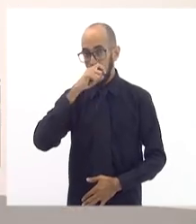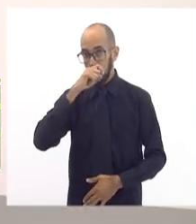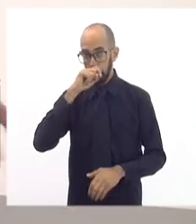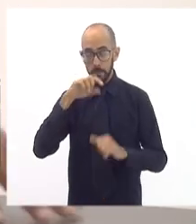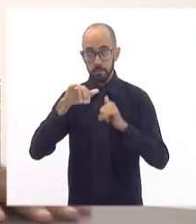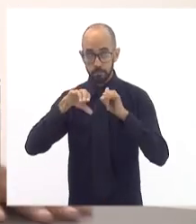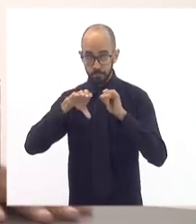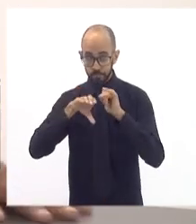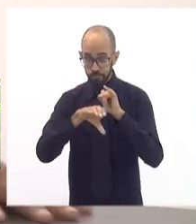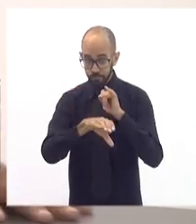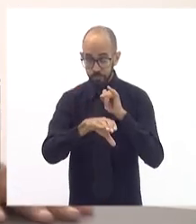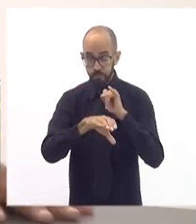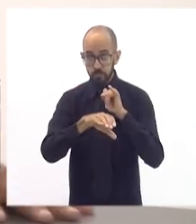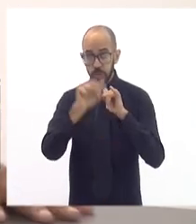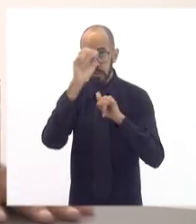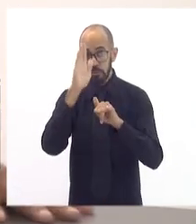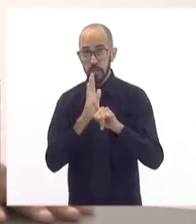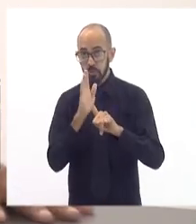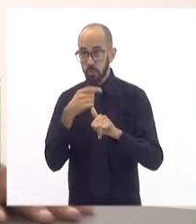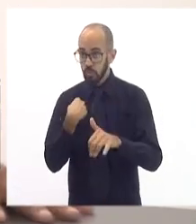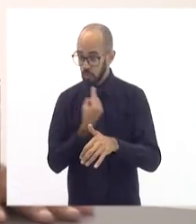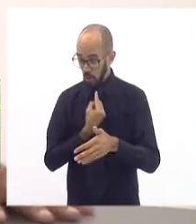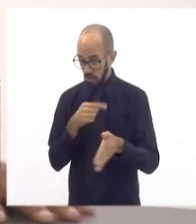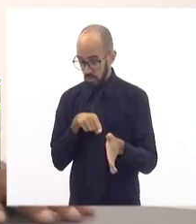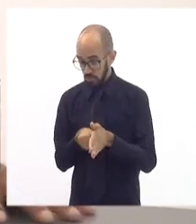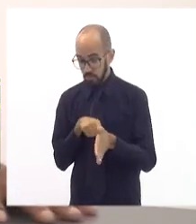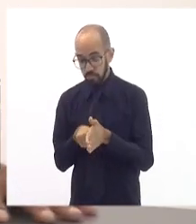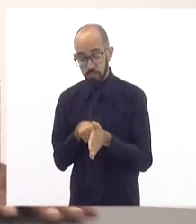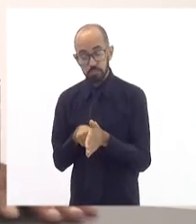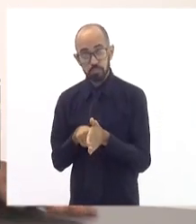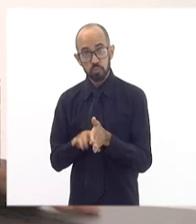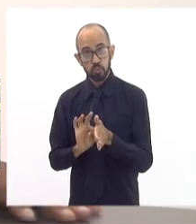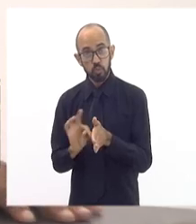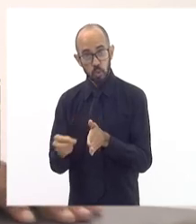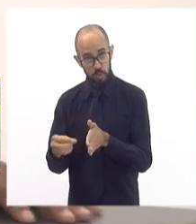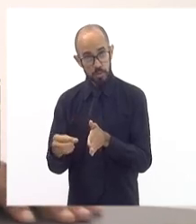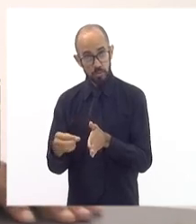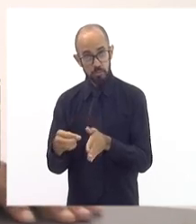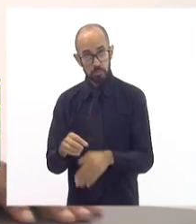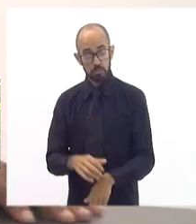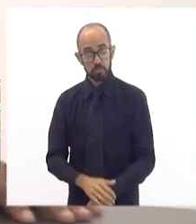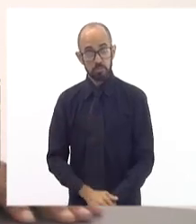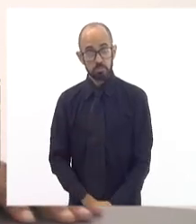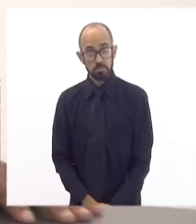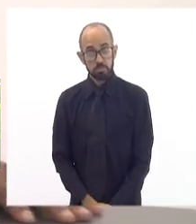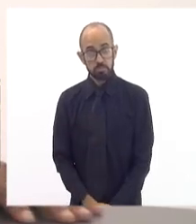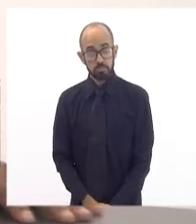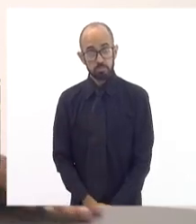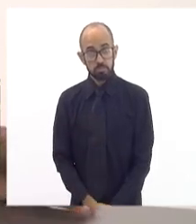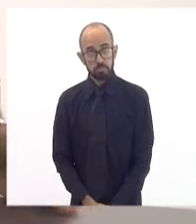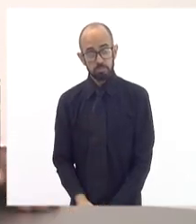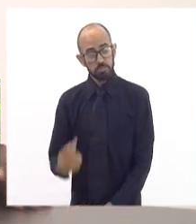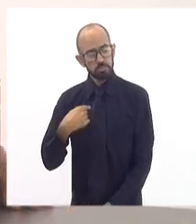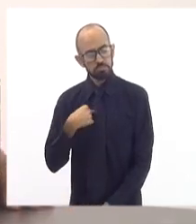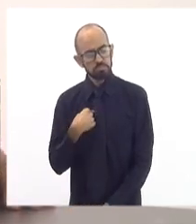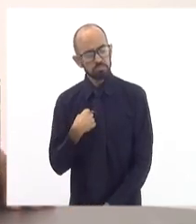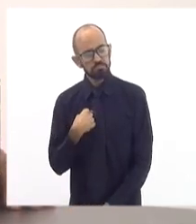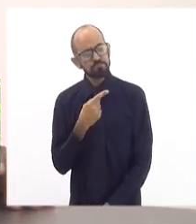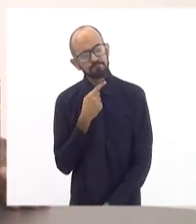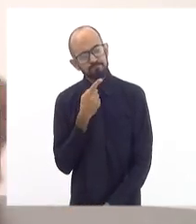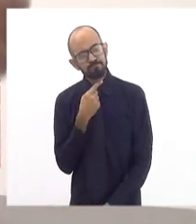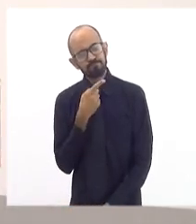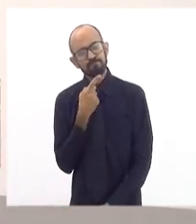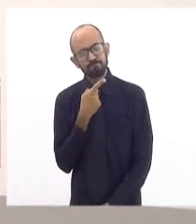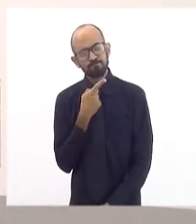estamos mapeando as todas Oi e aí fica a pergunta o